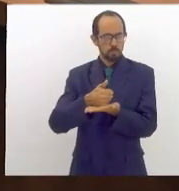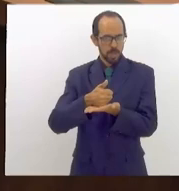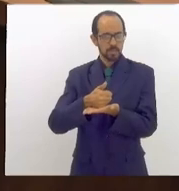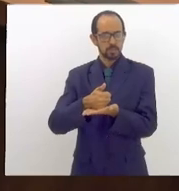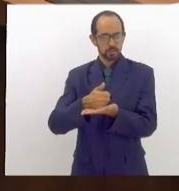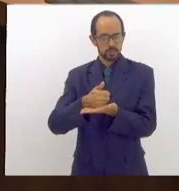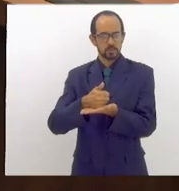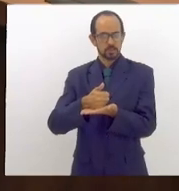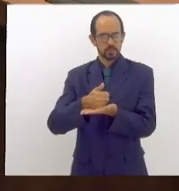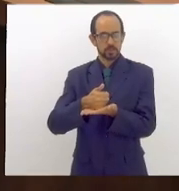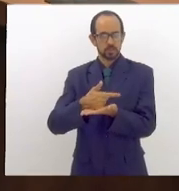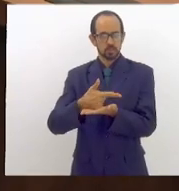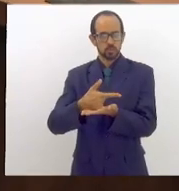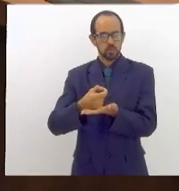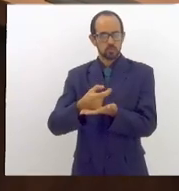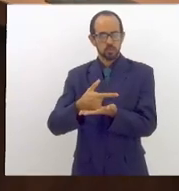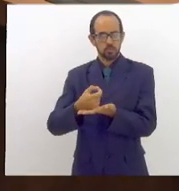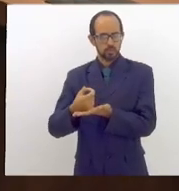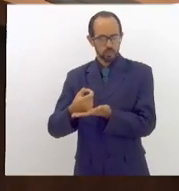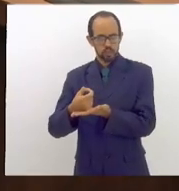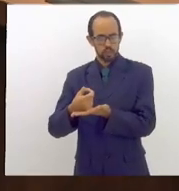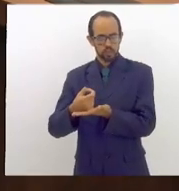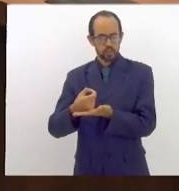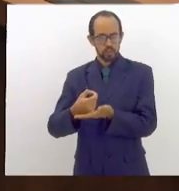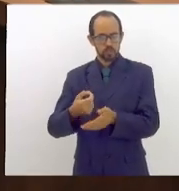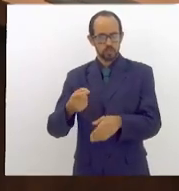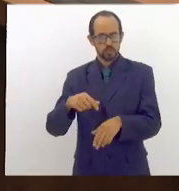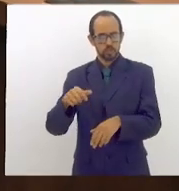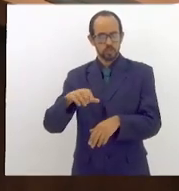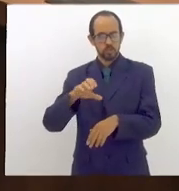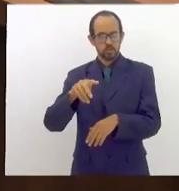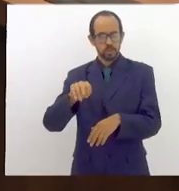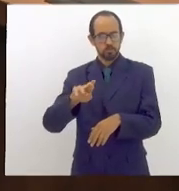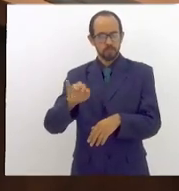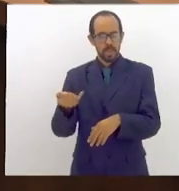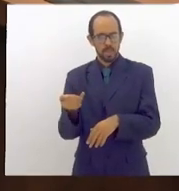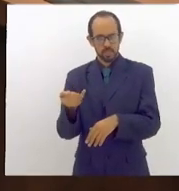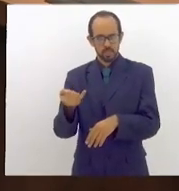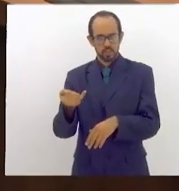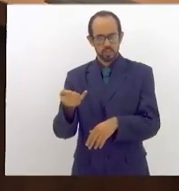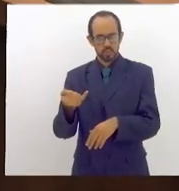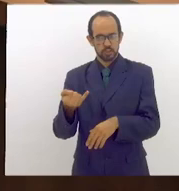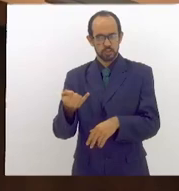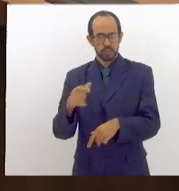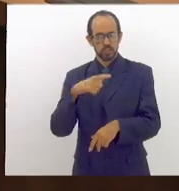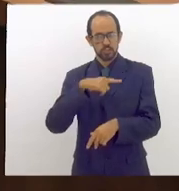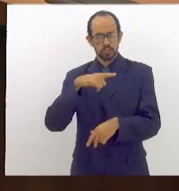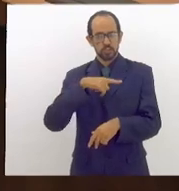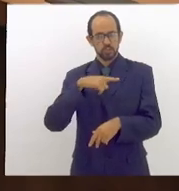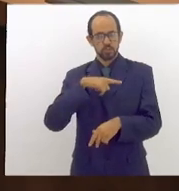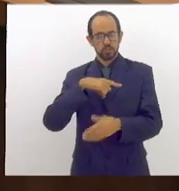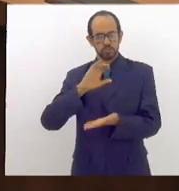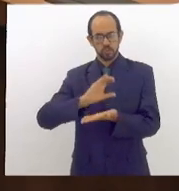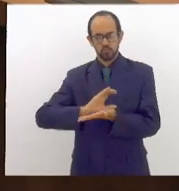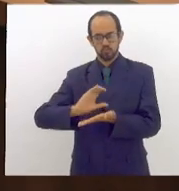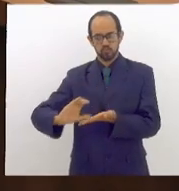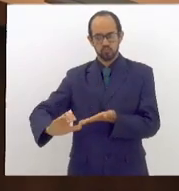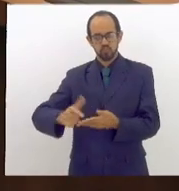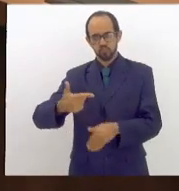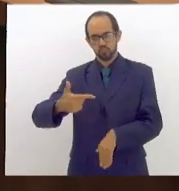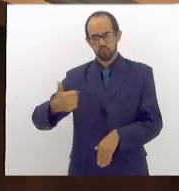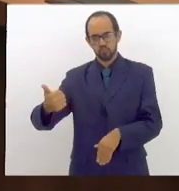em 2020 o Sepé de deputada Lucinha tinha empenhado 21